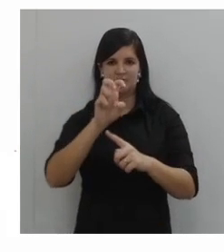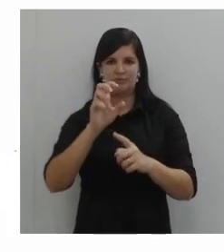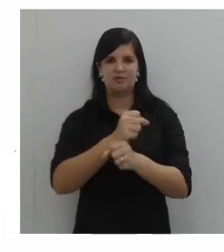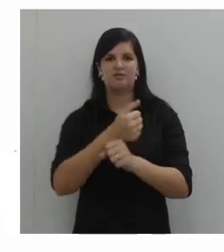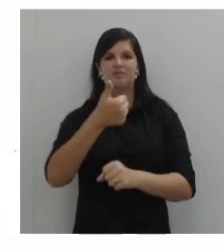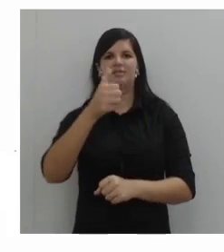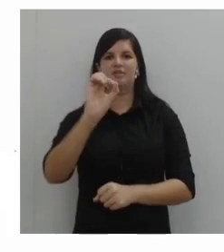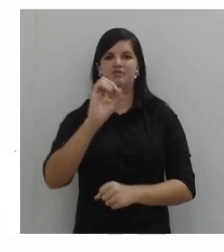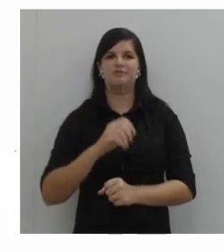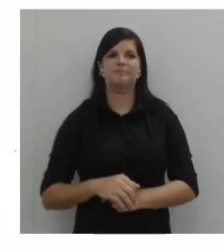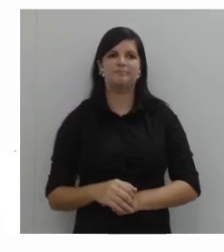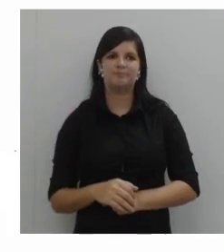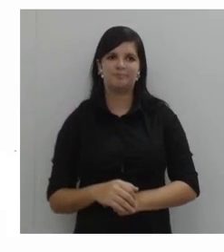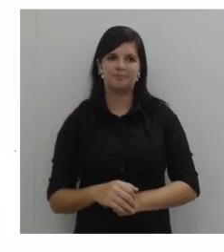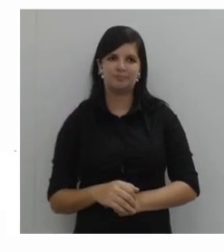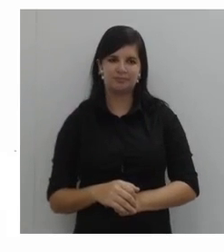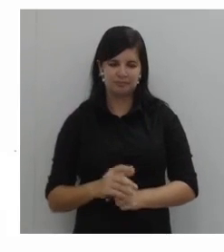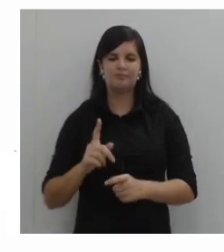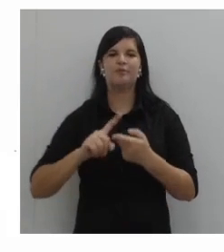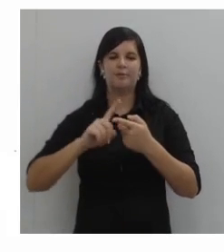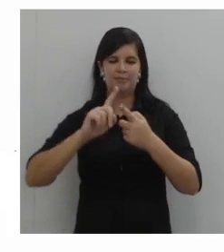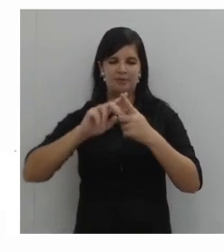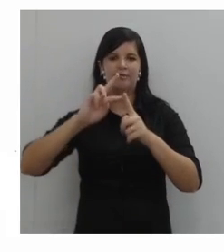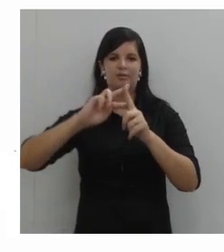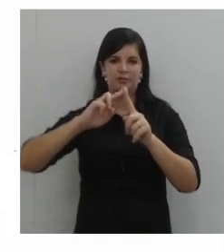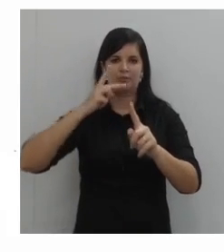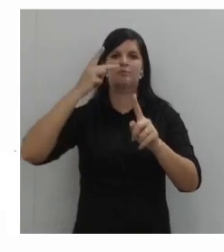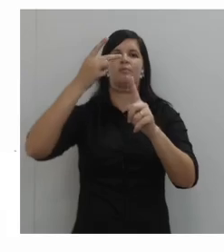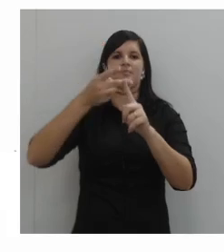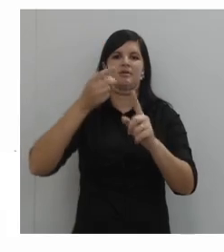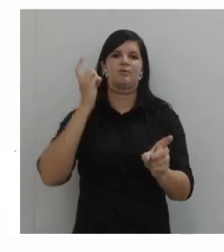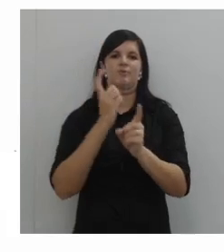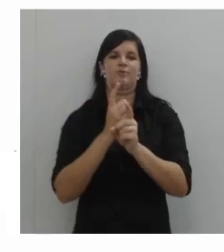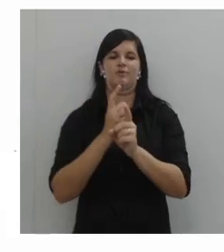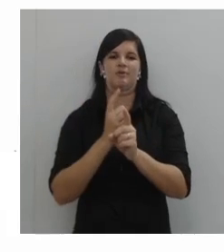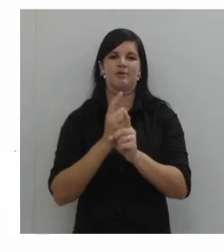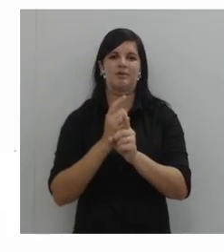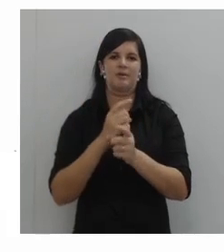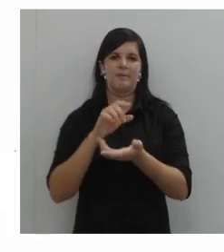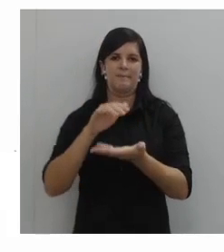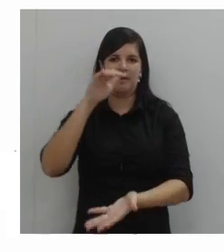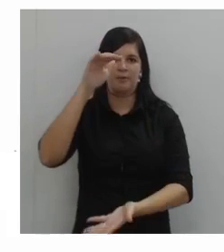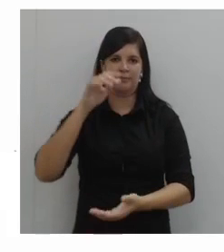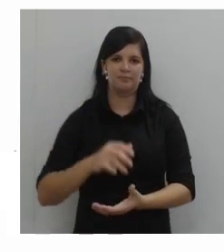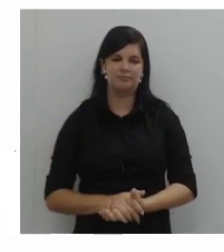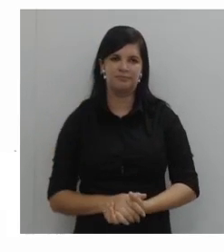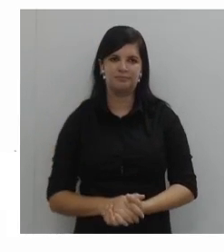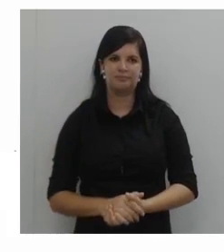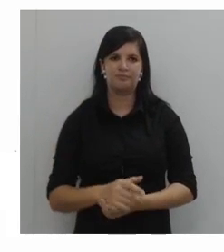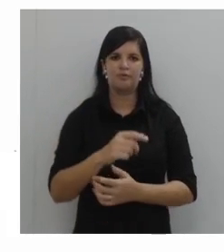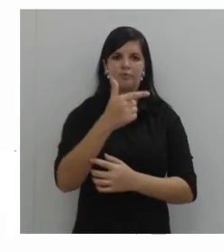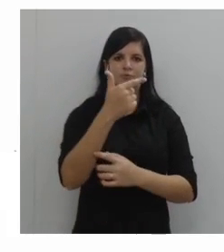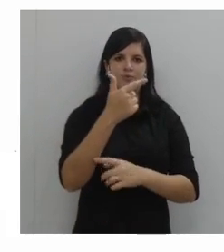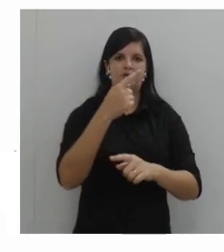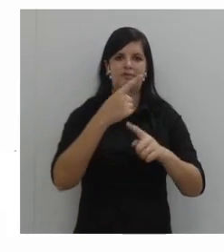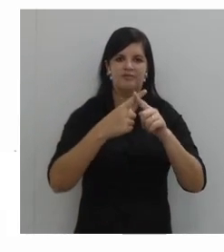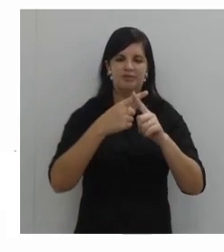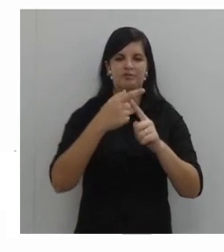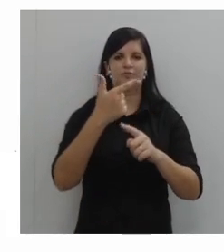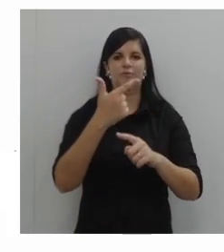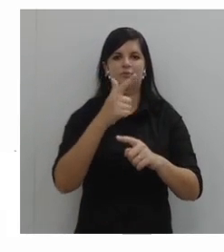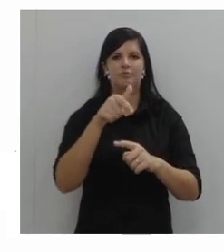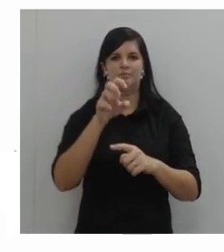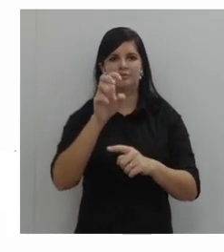Então, essa altura aqui vai ser dobrada também para você achar a altura do grande. 2 vezes 2,5 dá 5. Então,